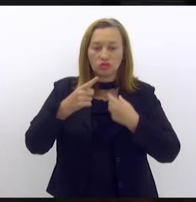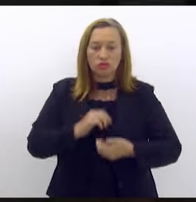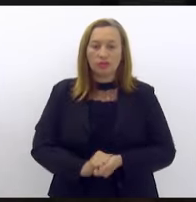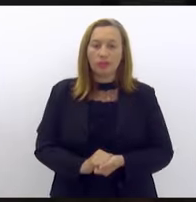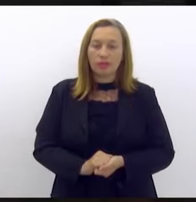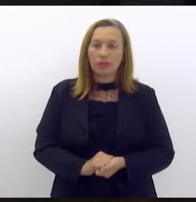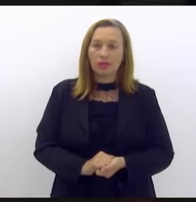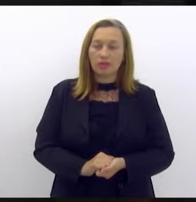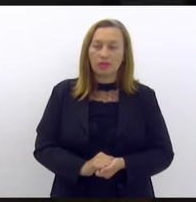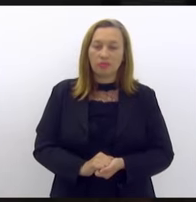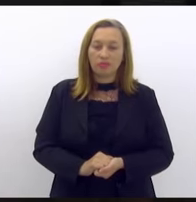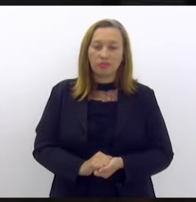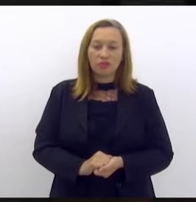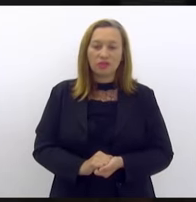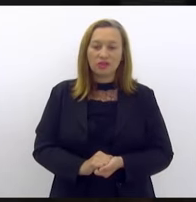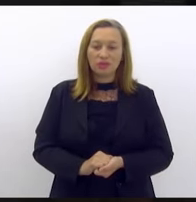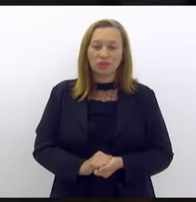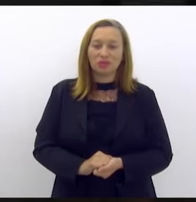segunda.